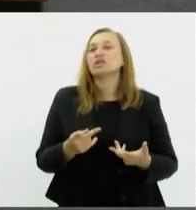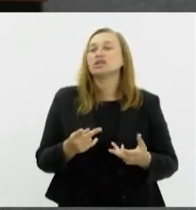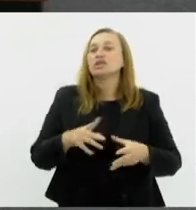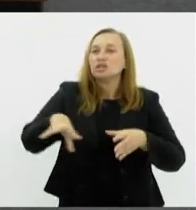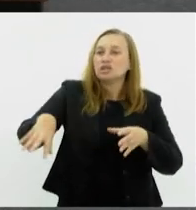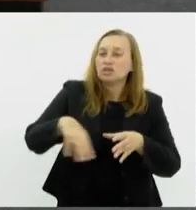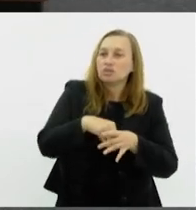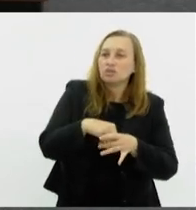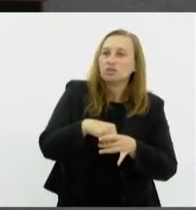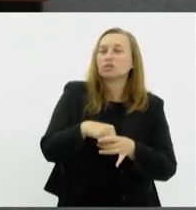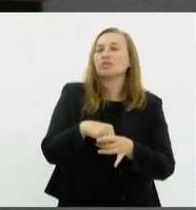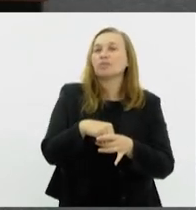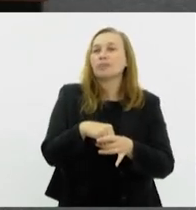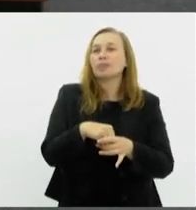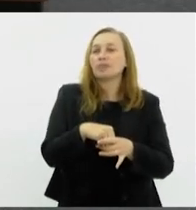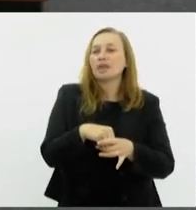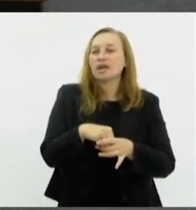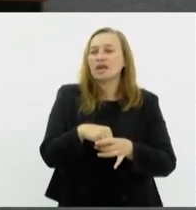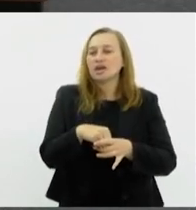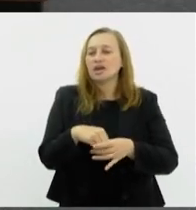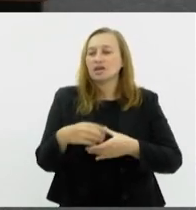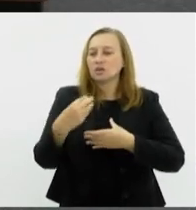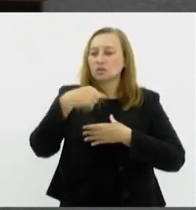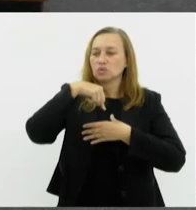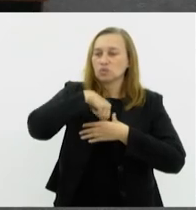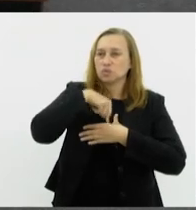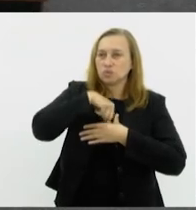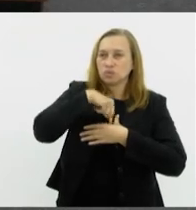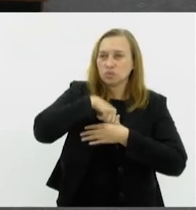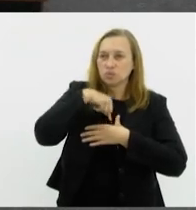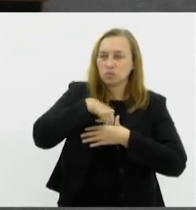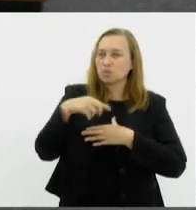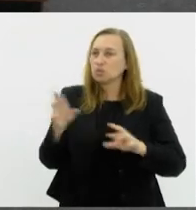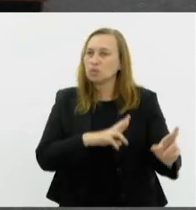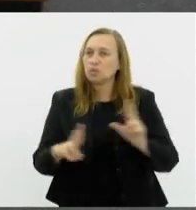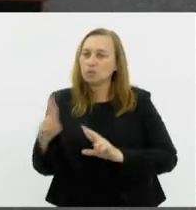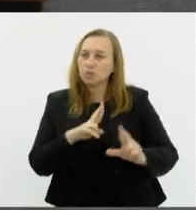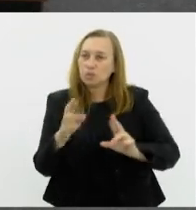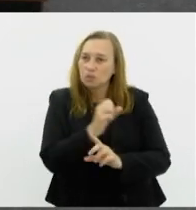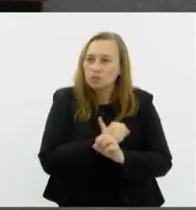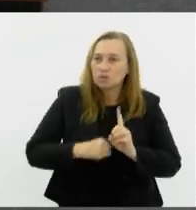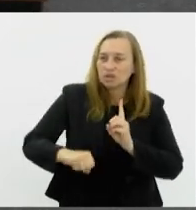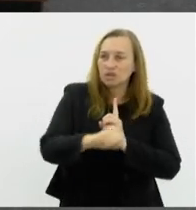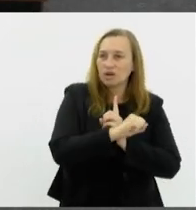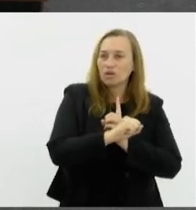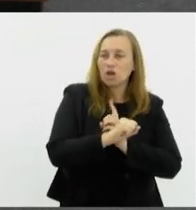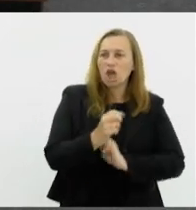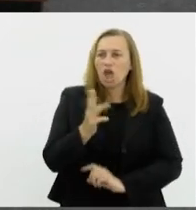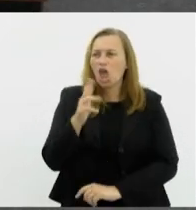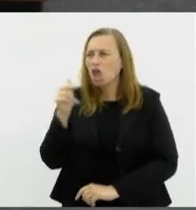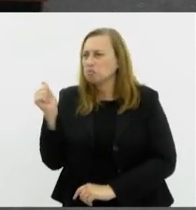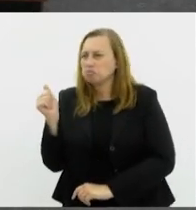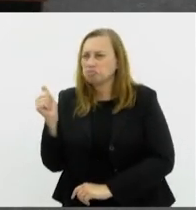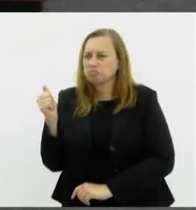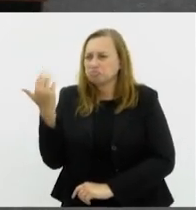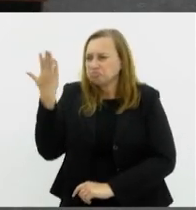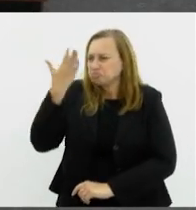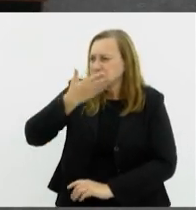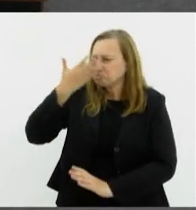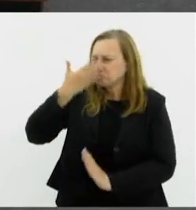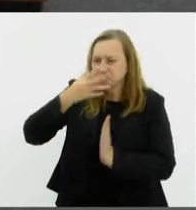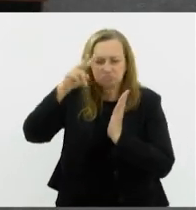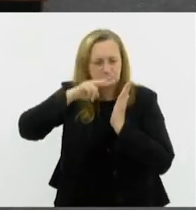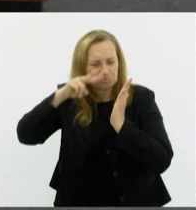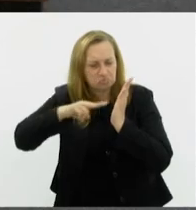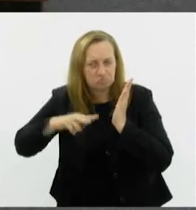a subjetividade do racismo nas relações sociais. Eu nunca li esse livro chamado O Avesso da